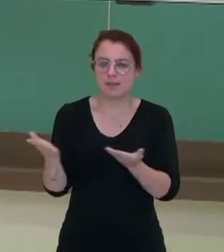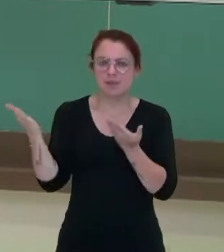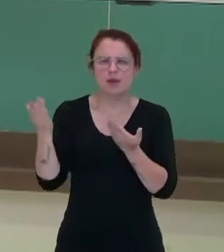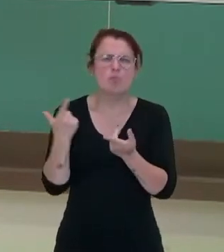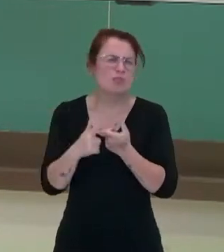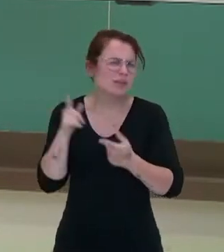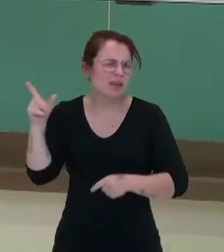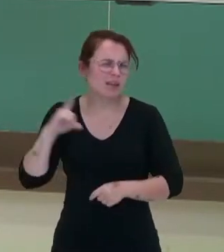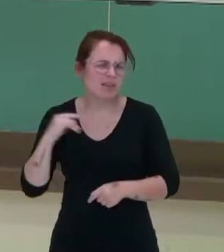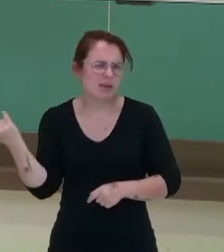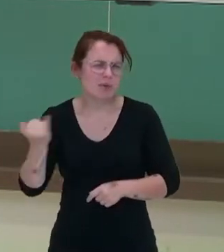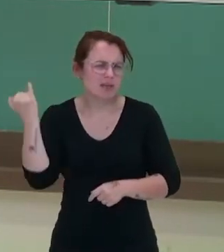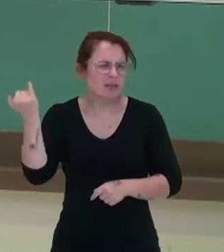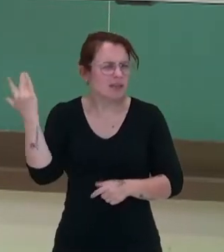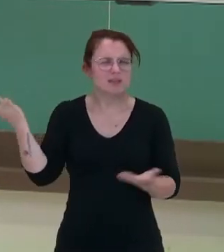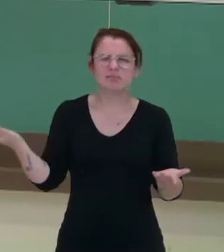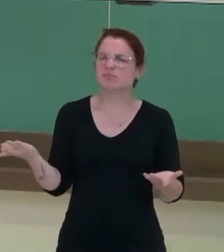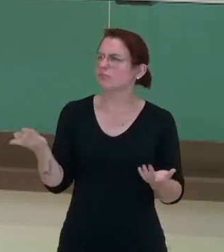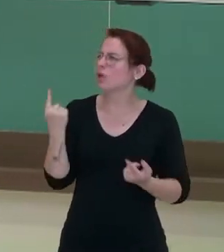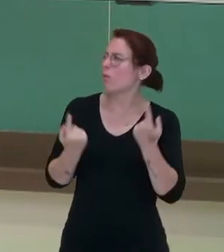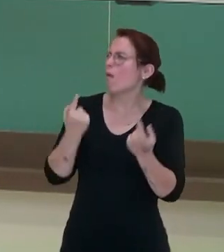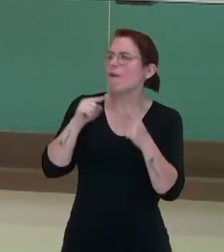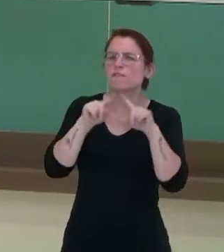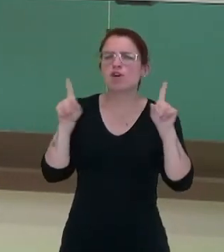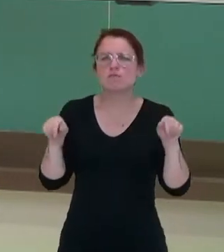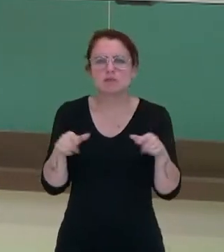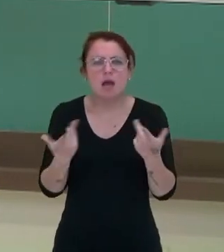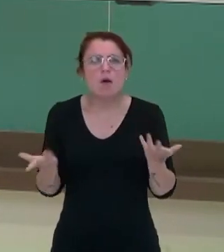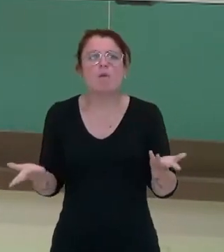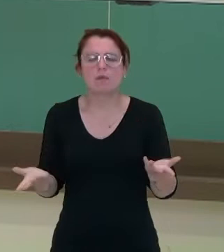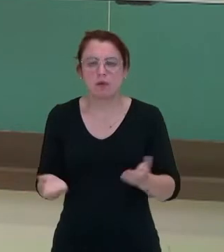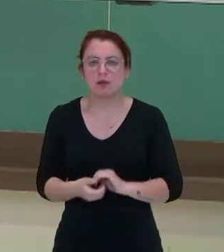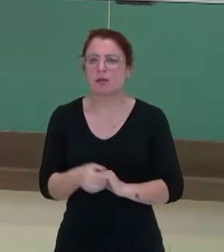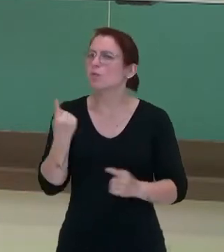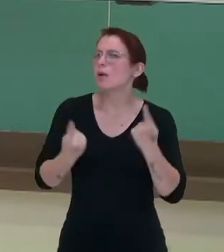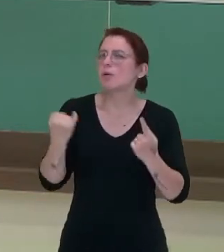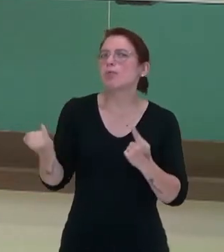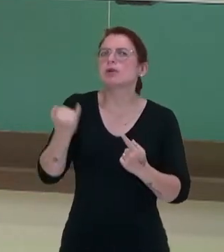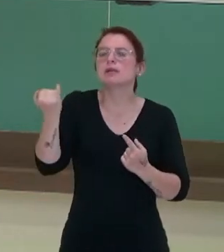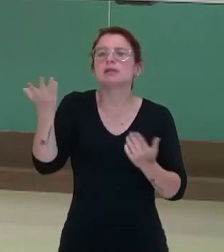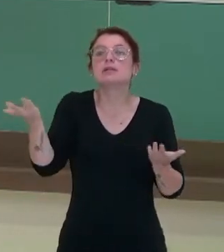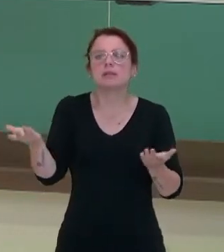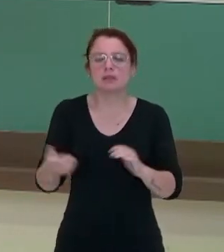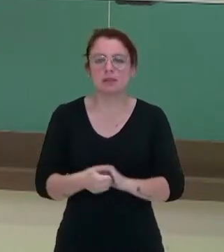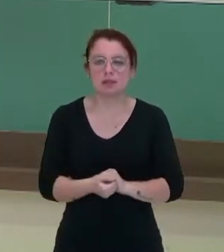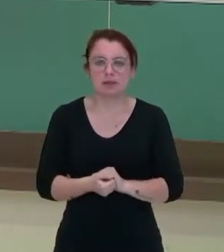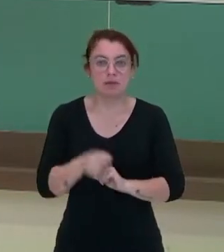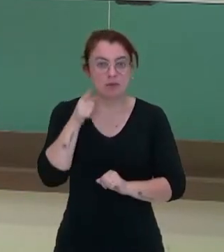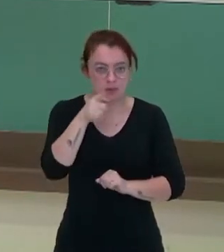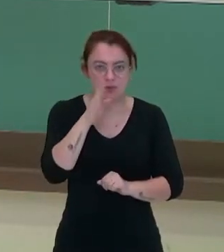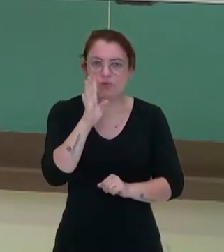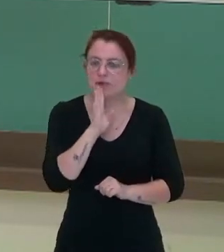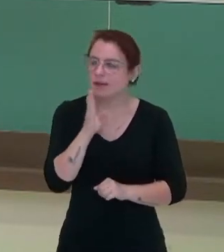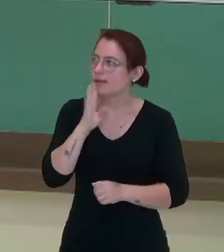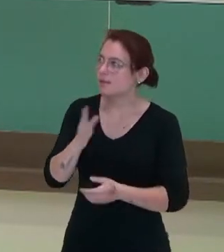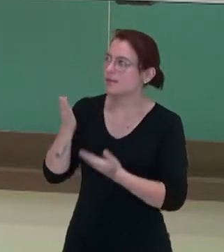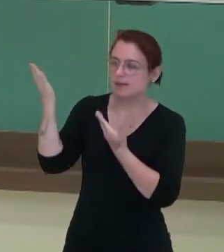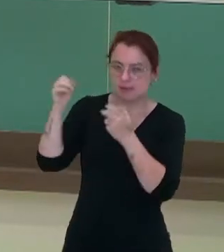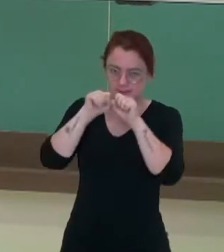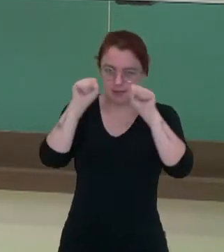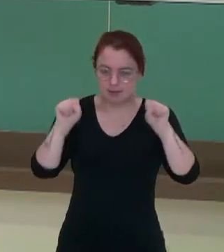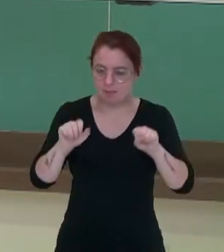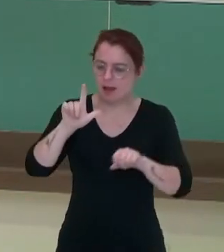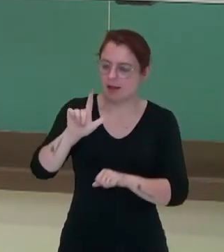ele serve? Qual é a sua função? Ou seja, a sua importância. Você já ouviu falar no sistema